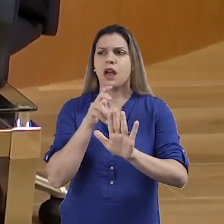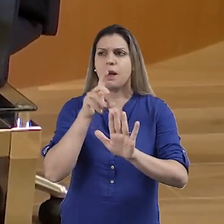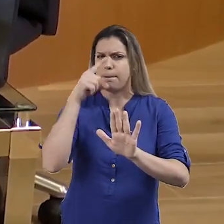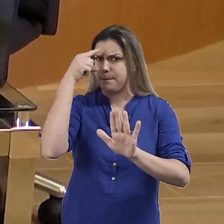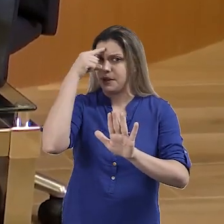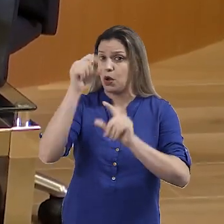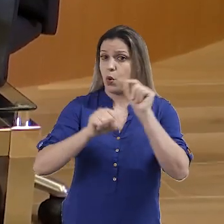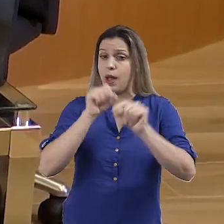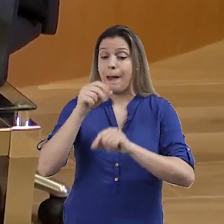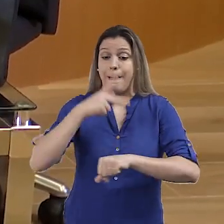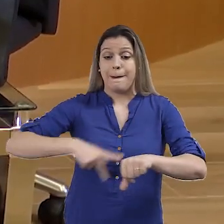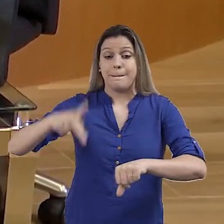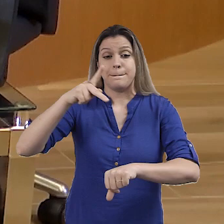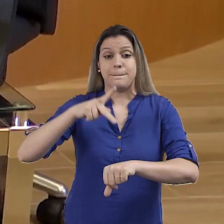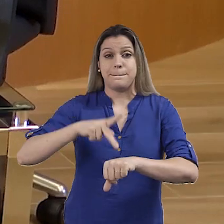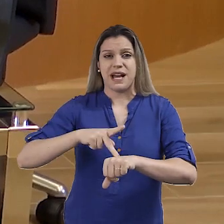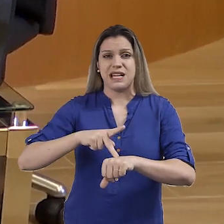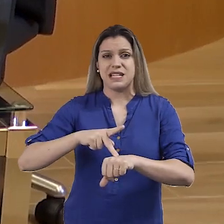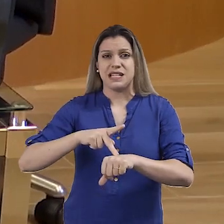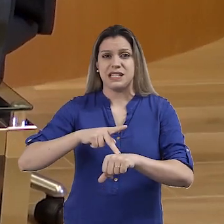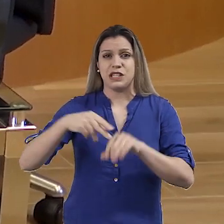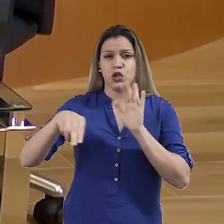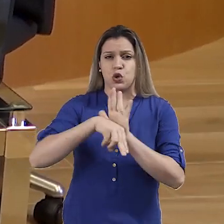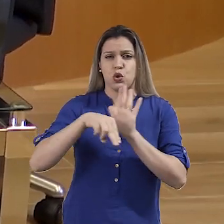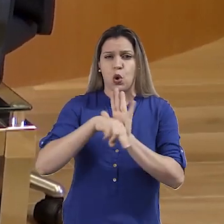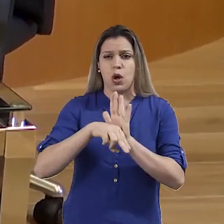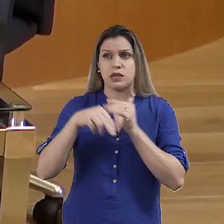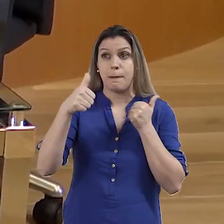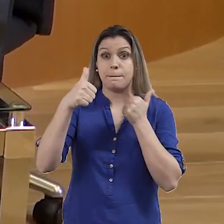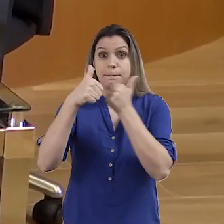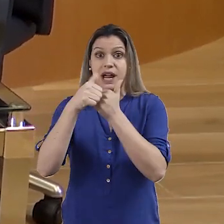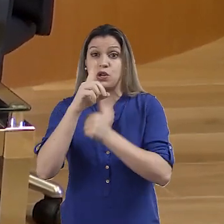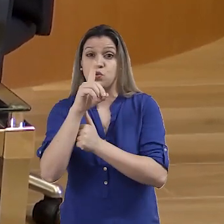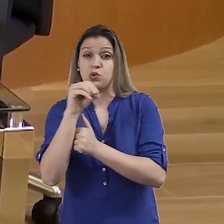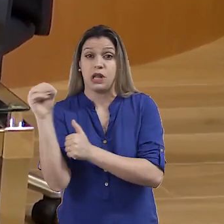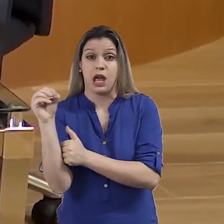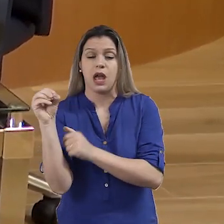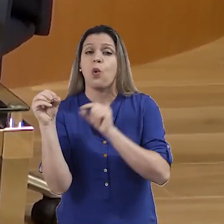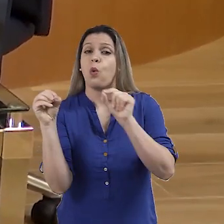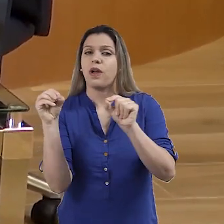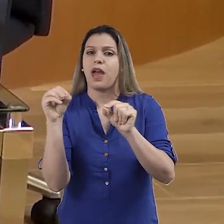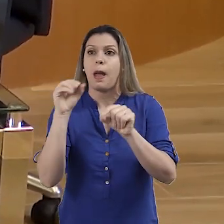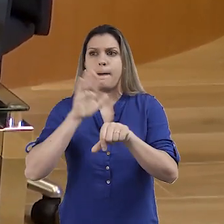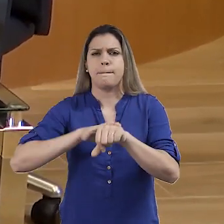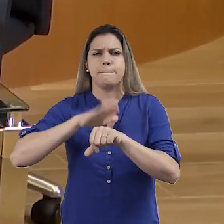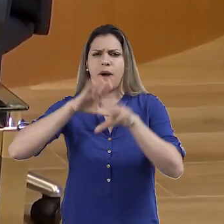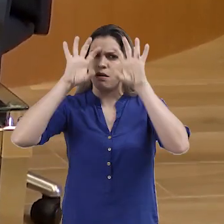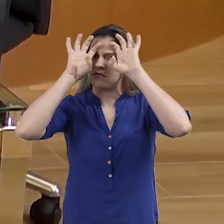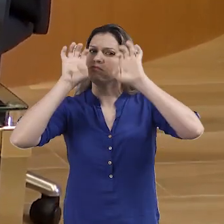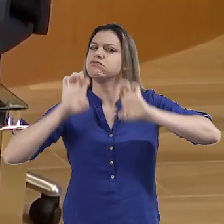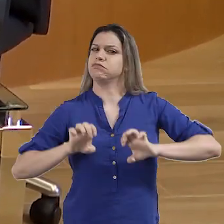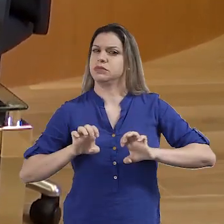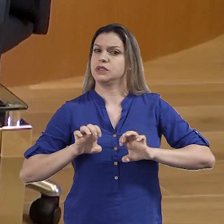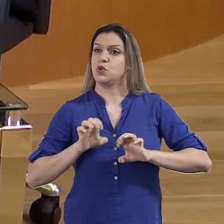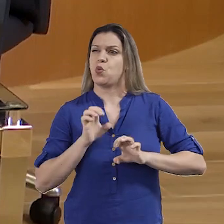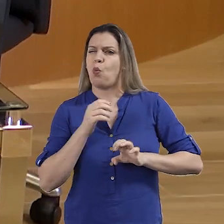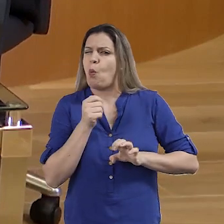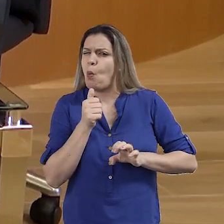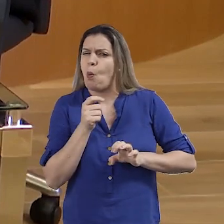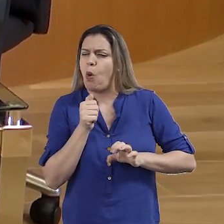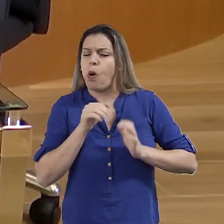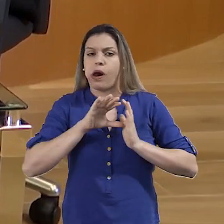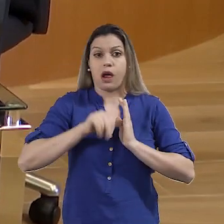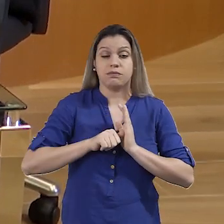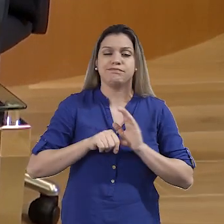gente ter uma ideia, os países que tiveram notas próximas de 100 são aqueles países mais íntegros, os menos